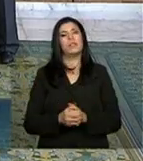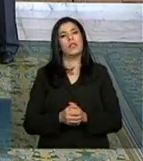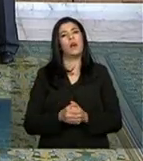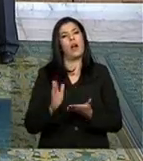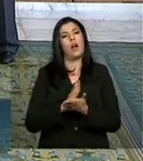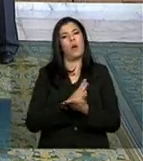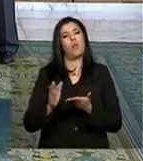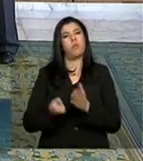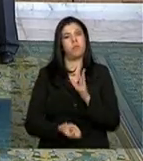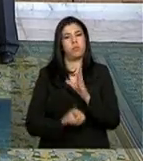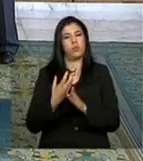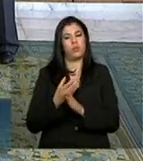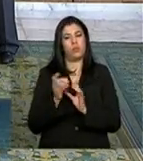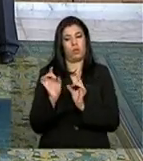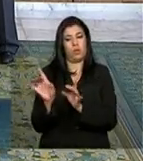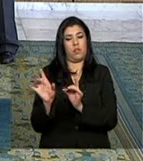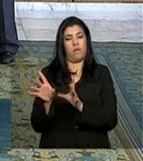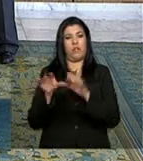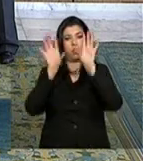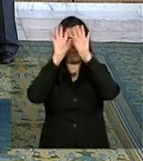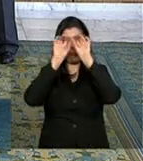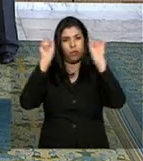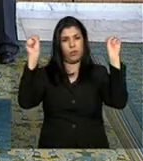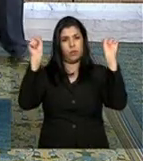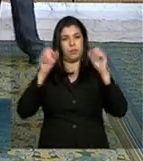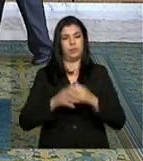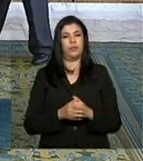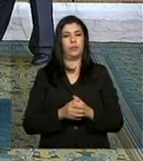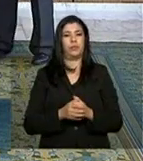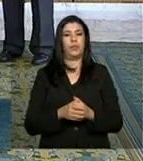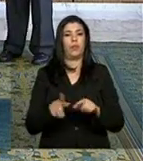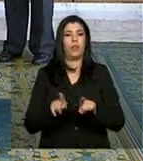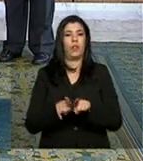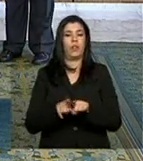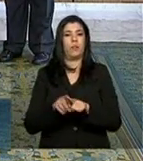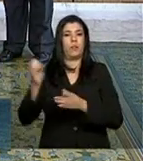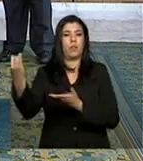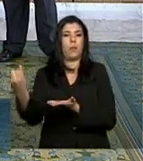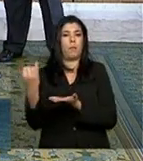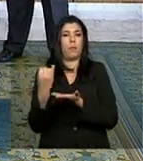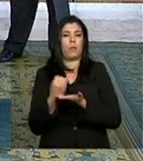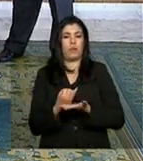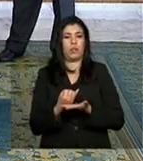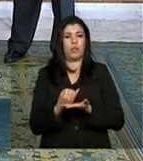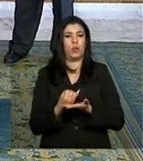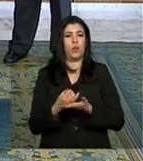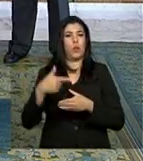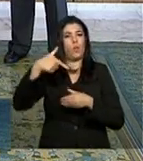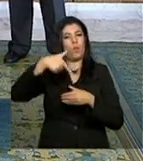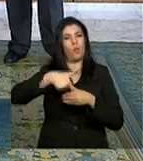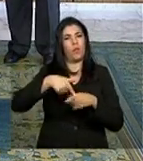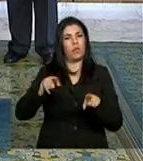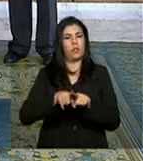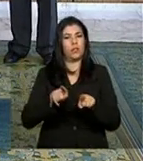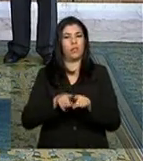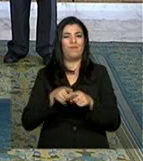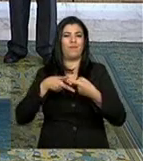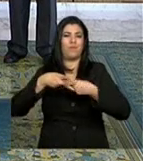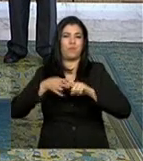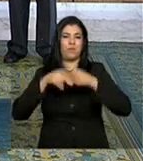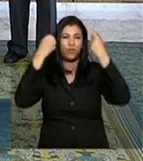Brasil vende, então, para a Holanda. E os combustíveis e máquinas mecânicas são os principais produtos que o